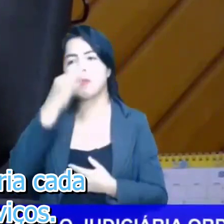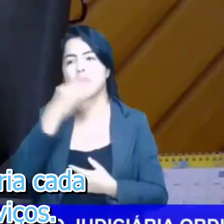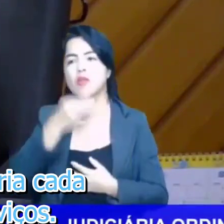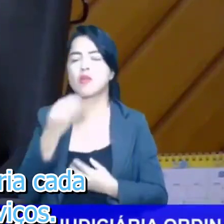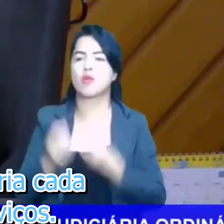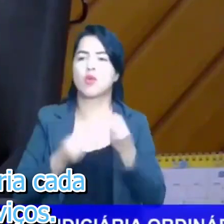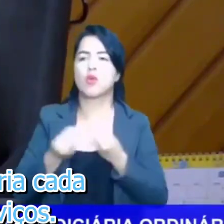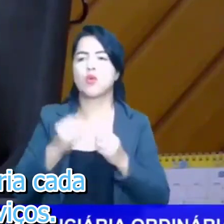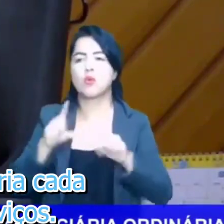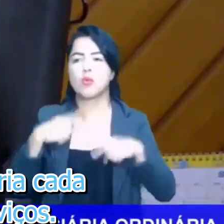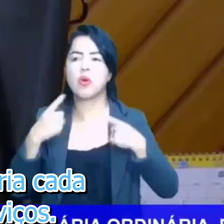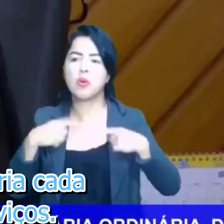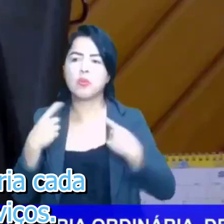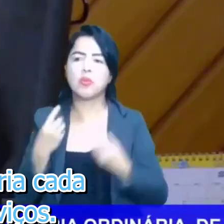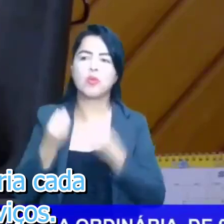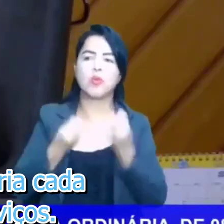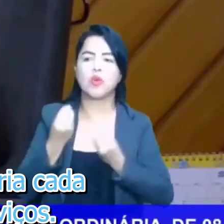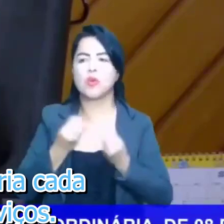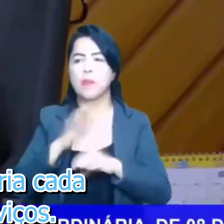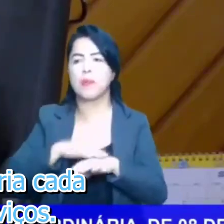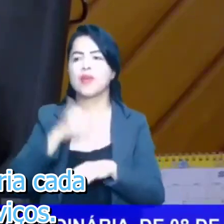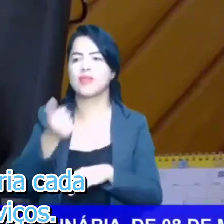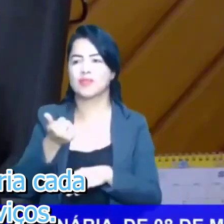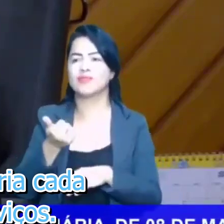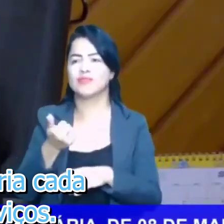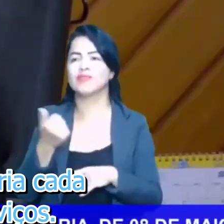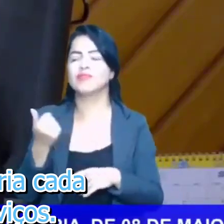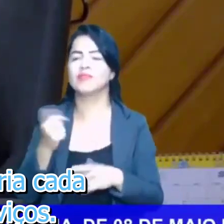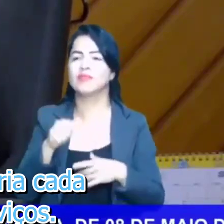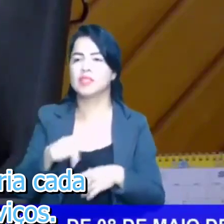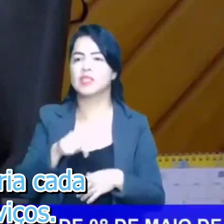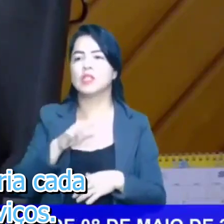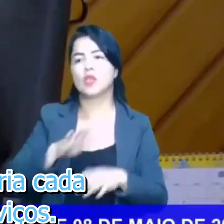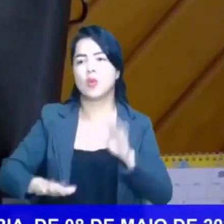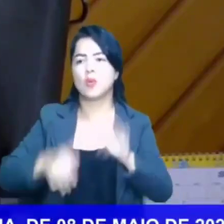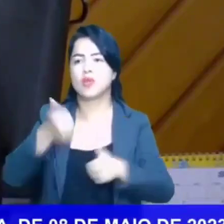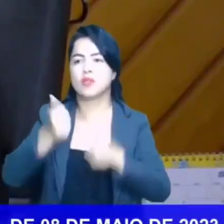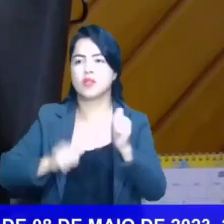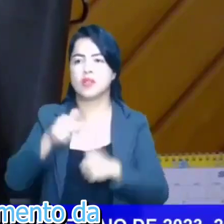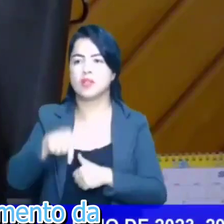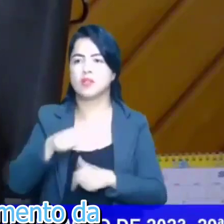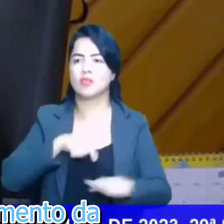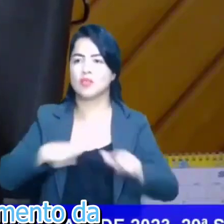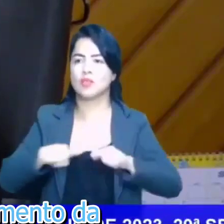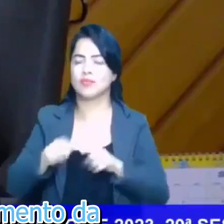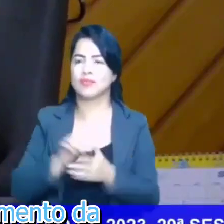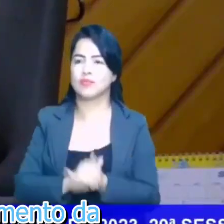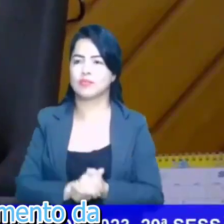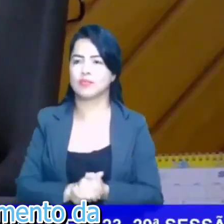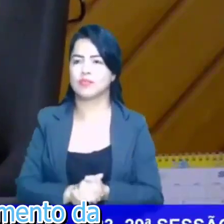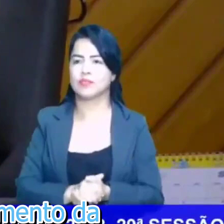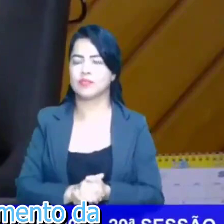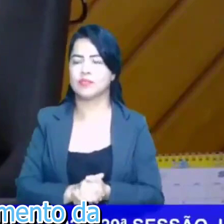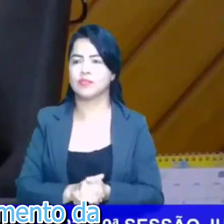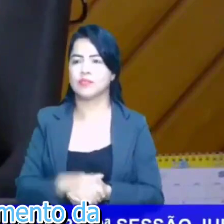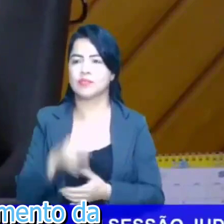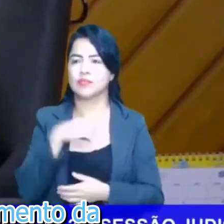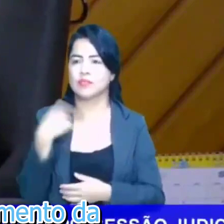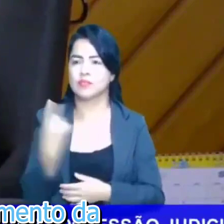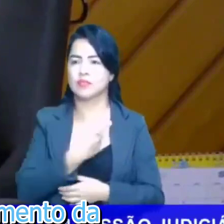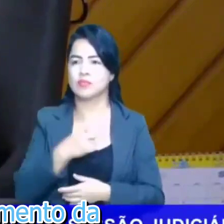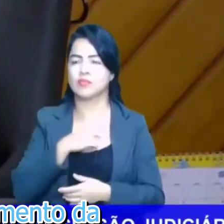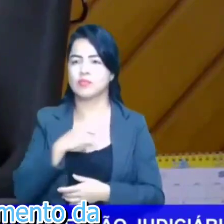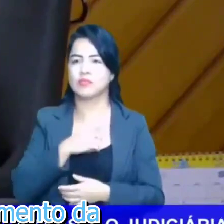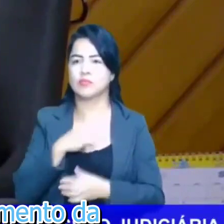nossa melhoria, cada vez mais, de prestação da qualidade do nosso serviço. Então, dito isso, nós vamos ainda